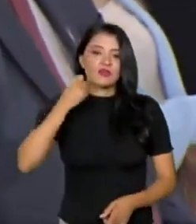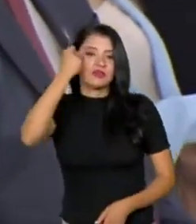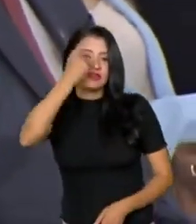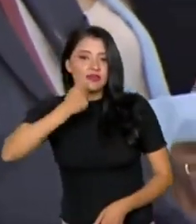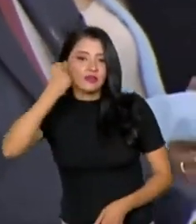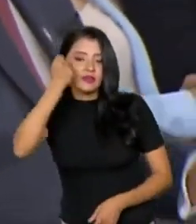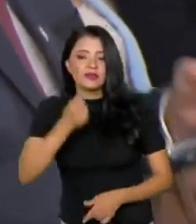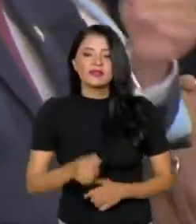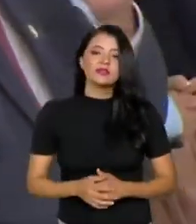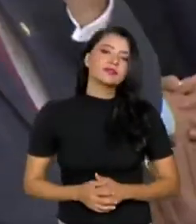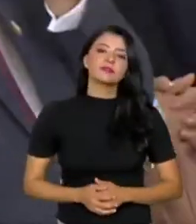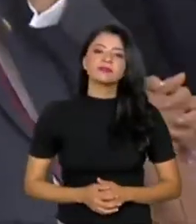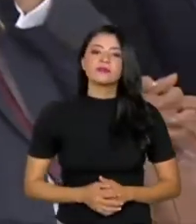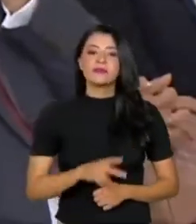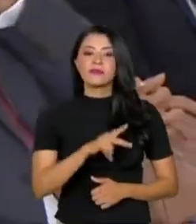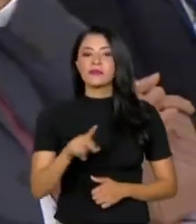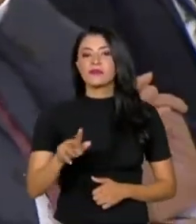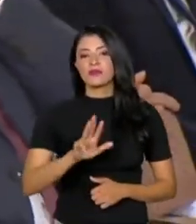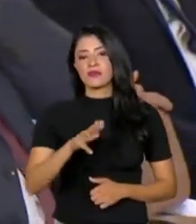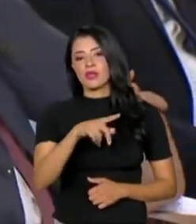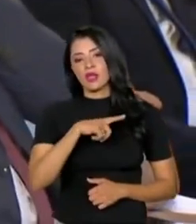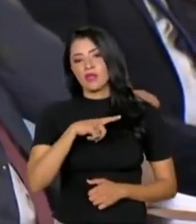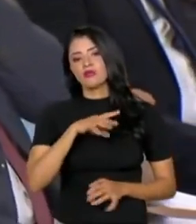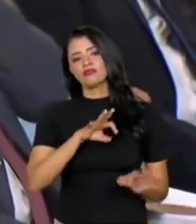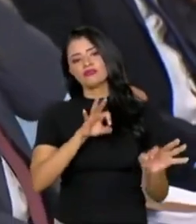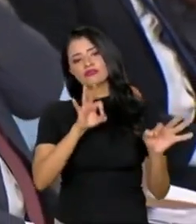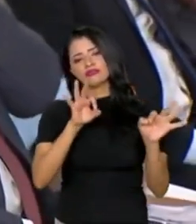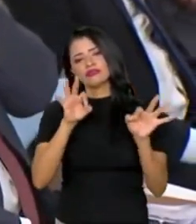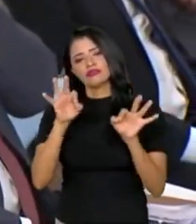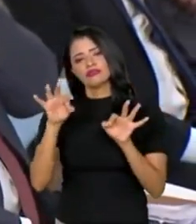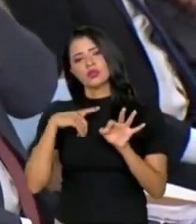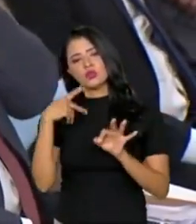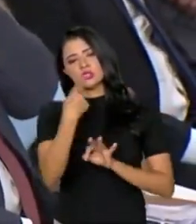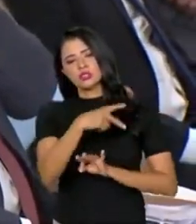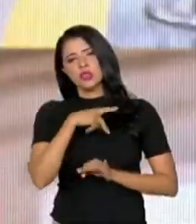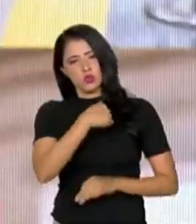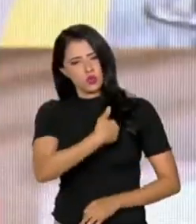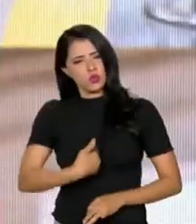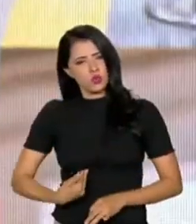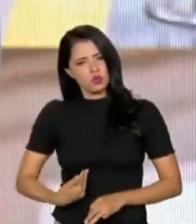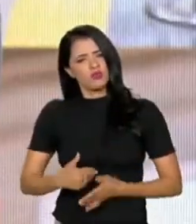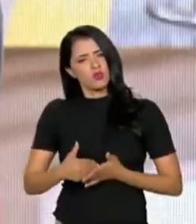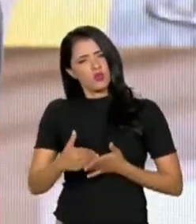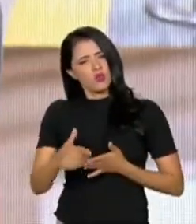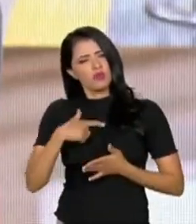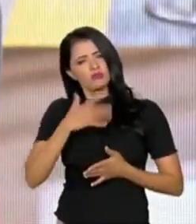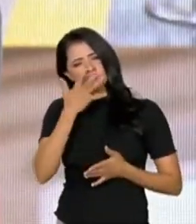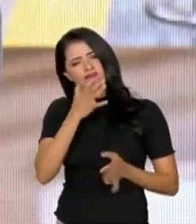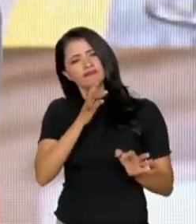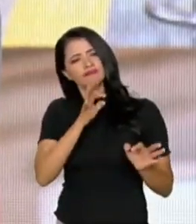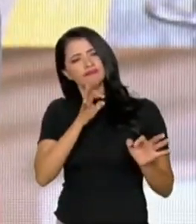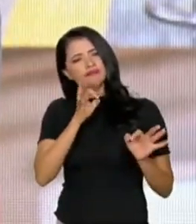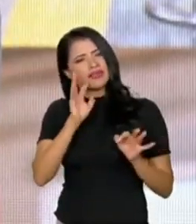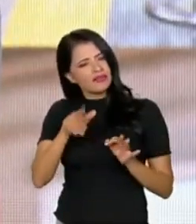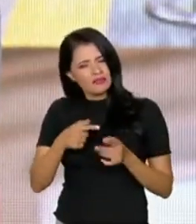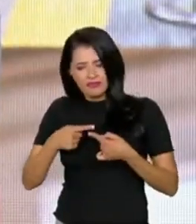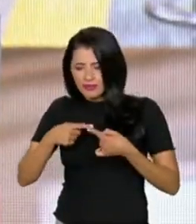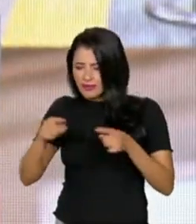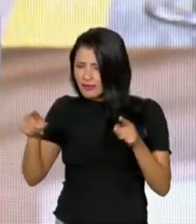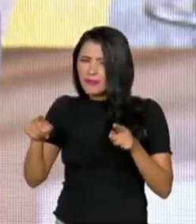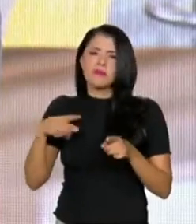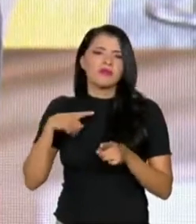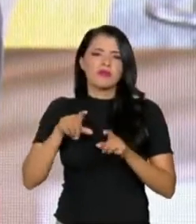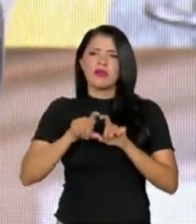senadores. Presidente Lula, eu tenho acompanhado o seu governo desde o início, desde o lançamento